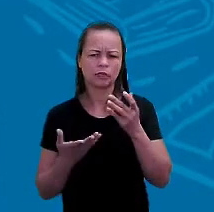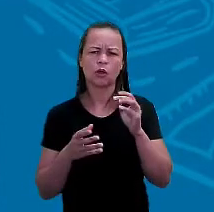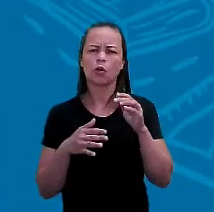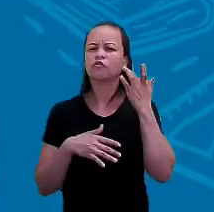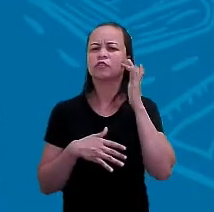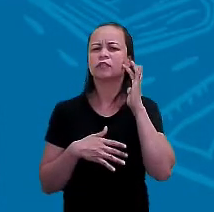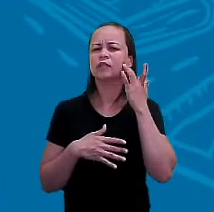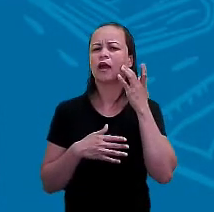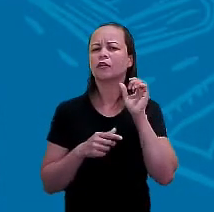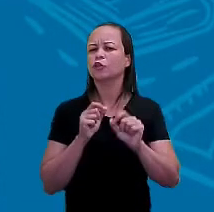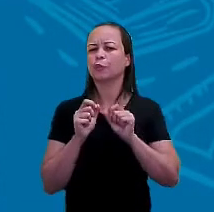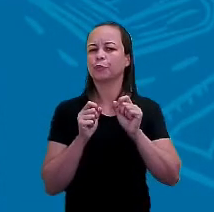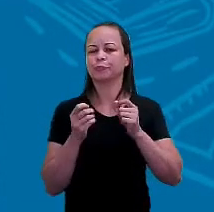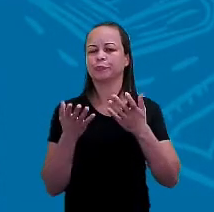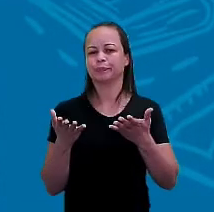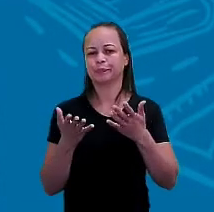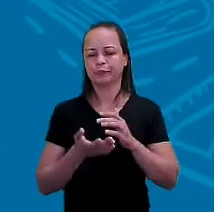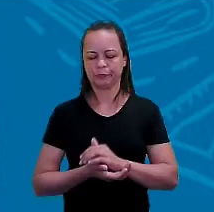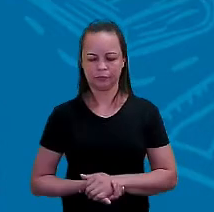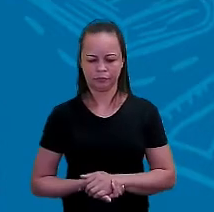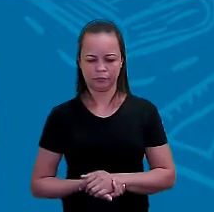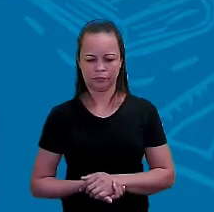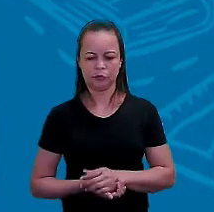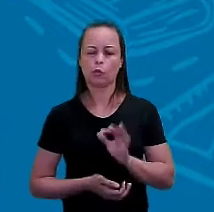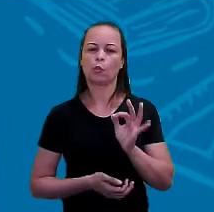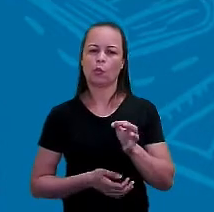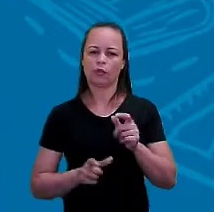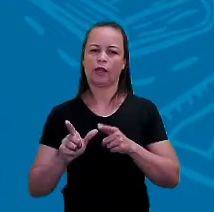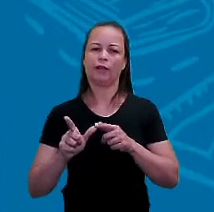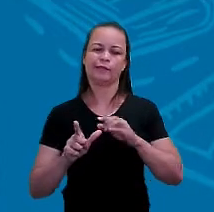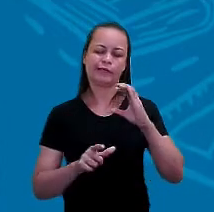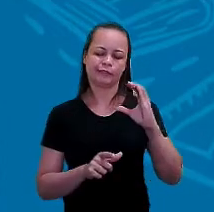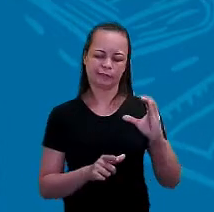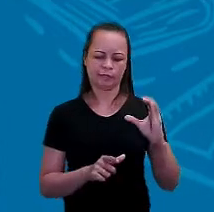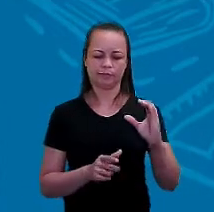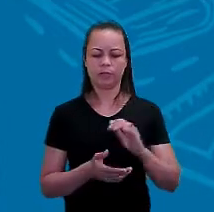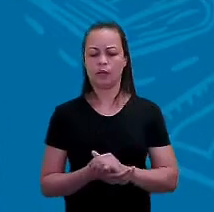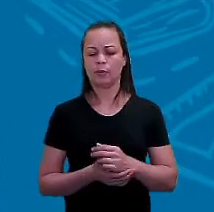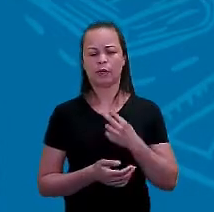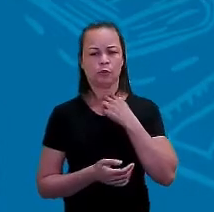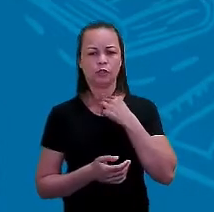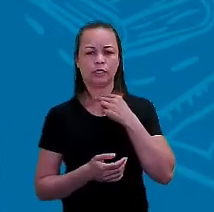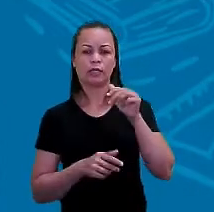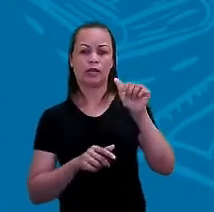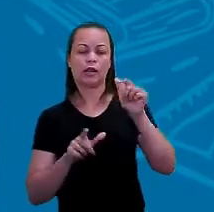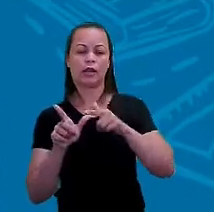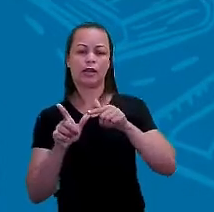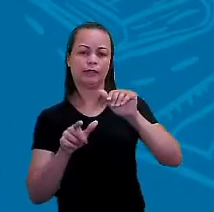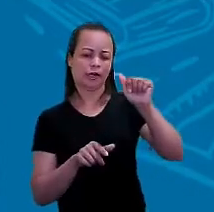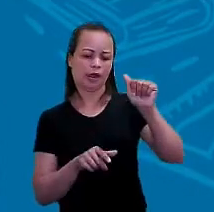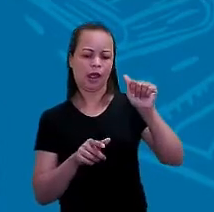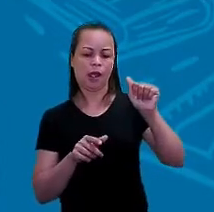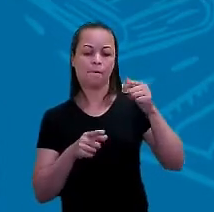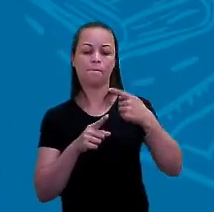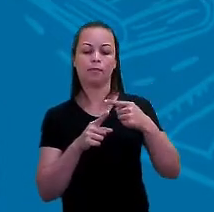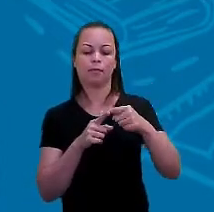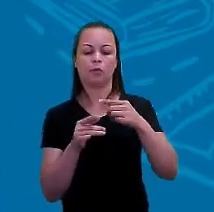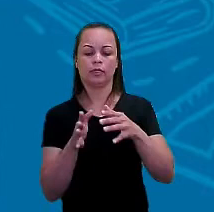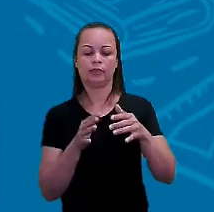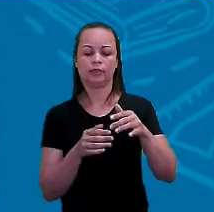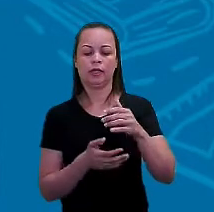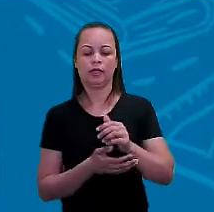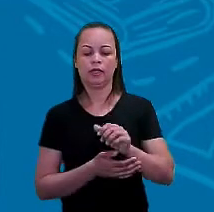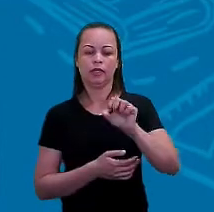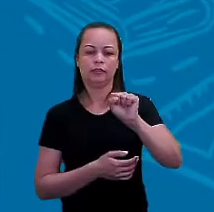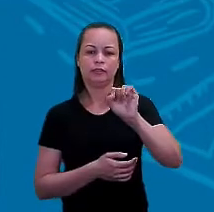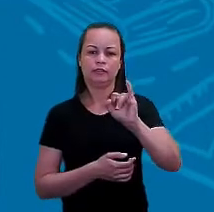this? O correto é esse. Por que não poderia ser a letra A, your? Porque eu tenho as sisters. Sister é plural.